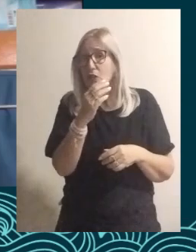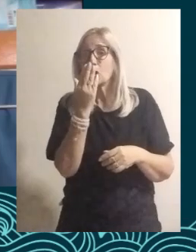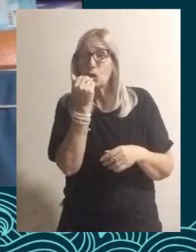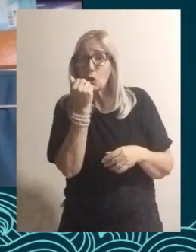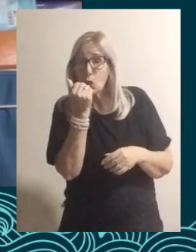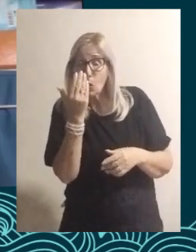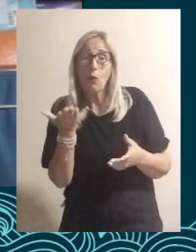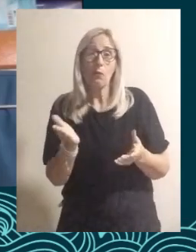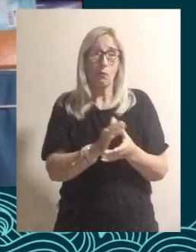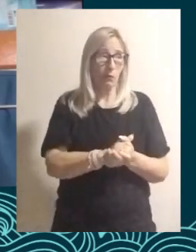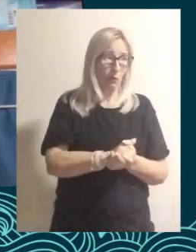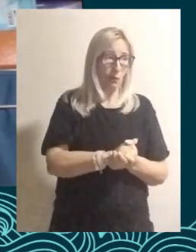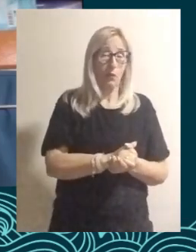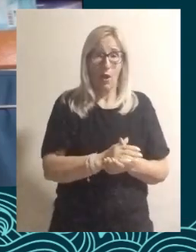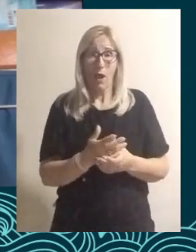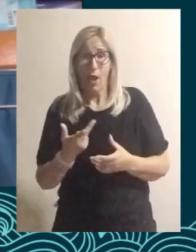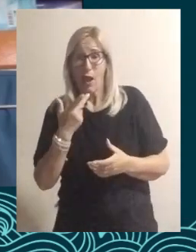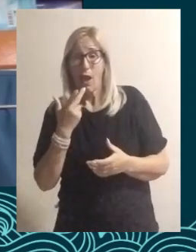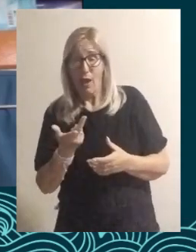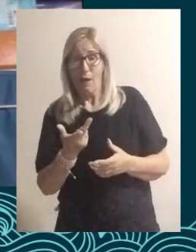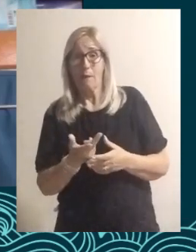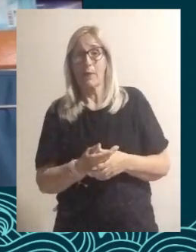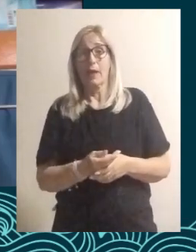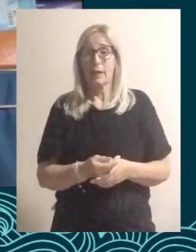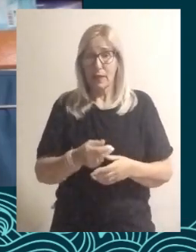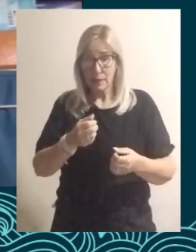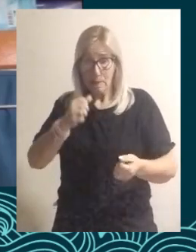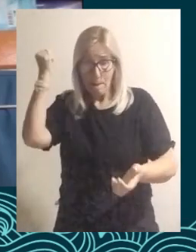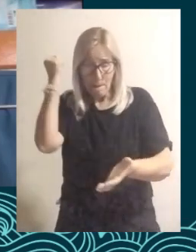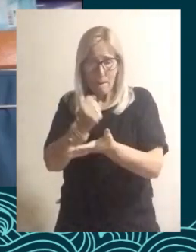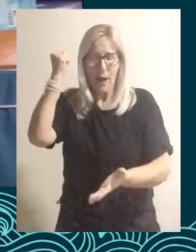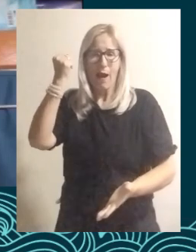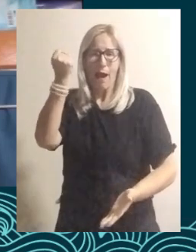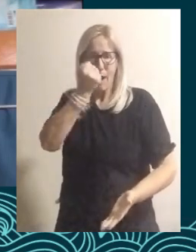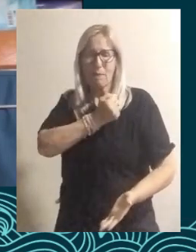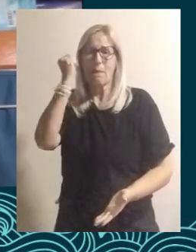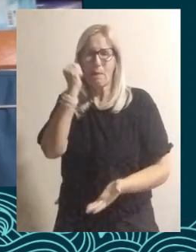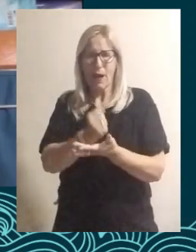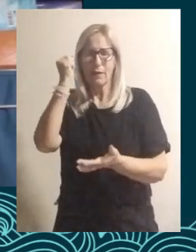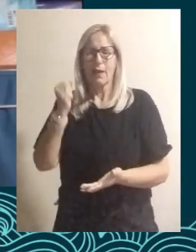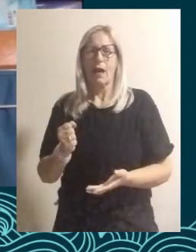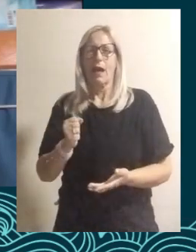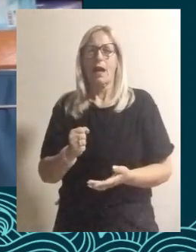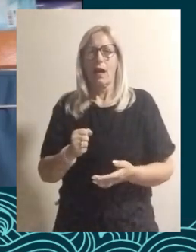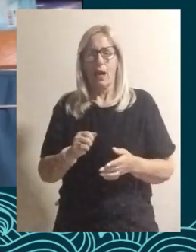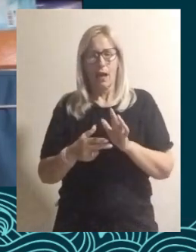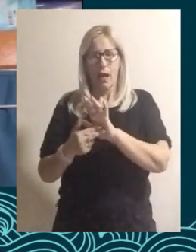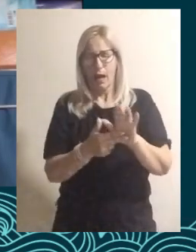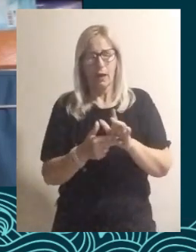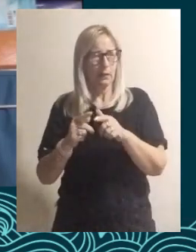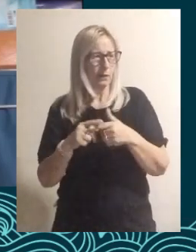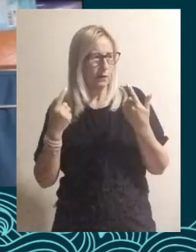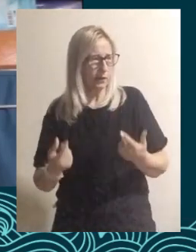é difícil comer, você tem que caçar animais, os animais, óbvio, são muito mais adaptados para viver nas montanhas do que os humanos que não